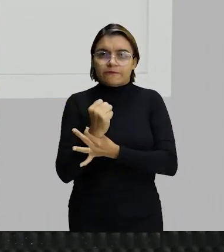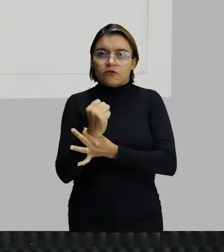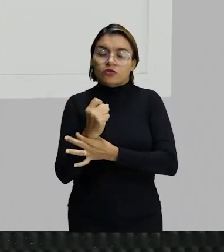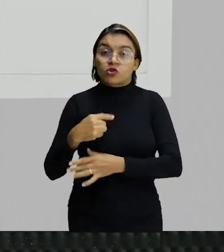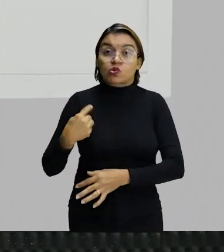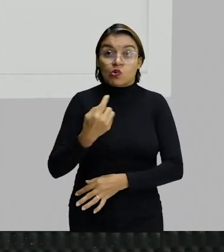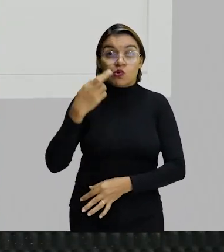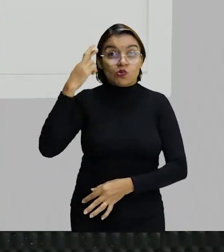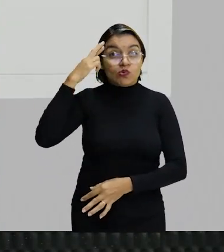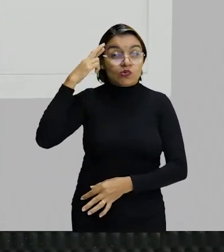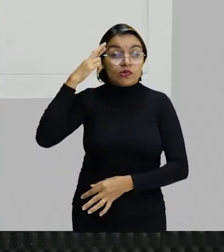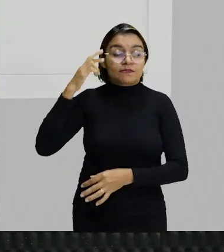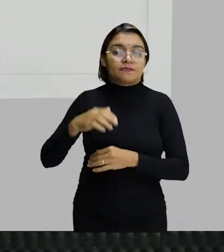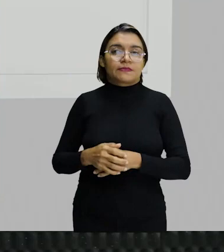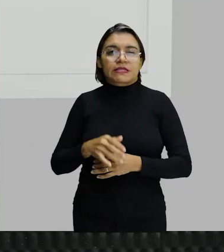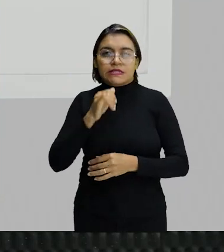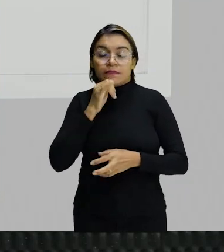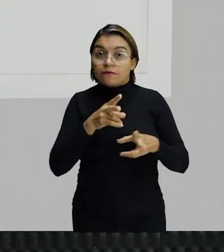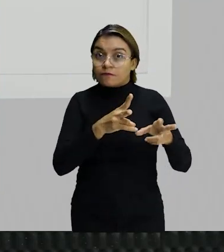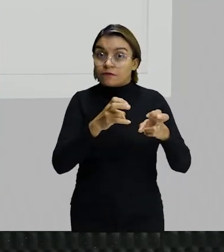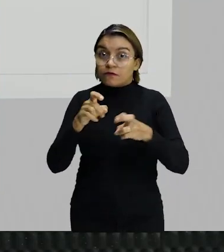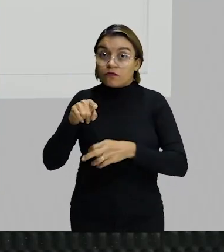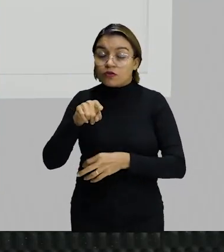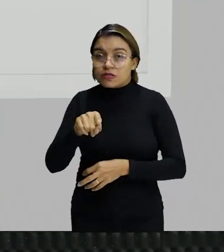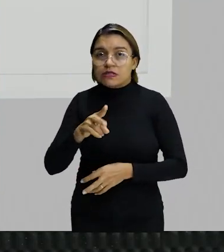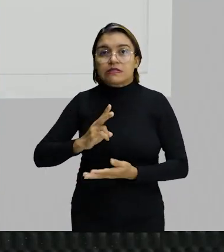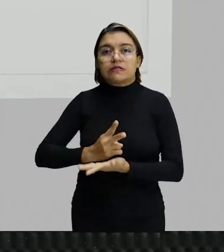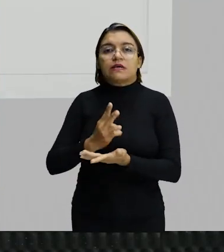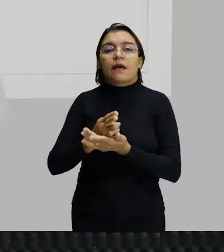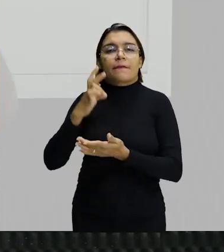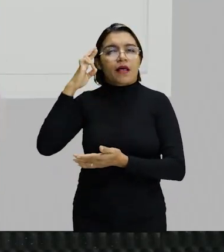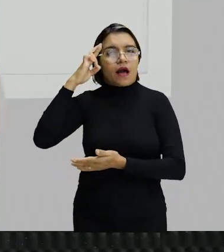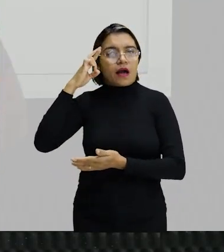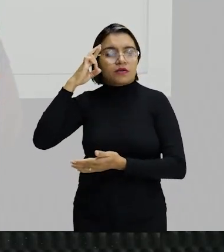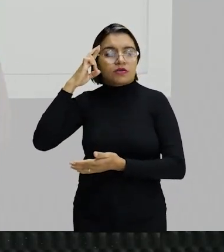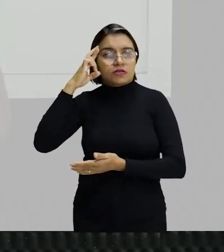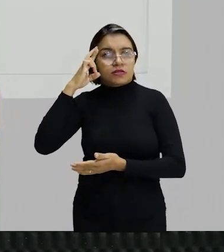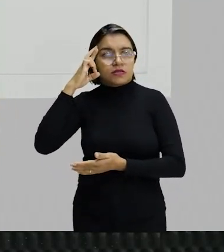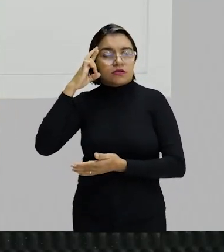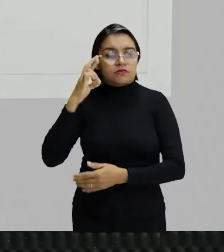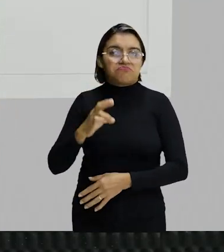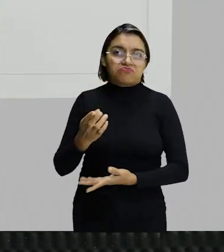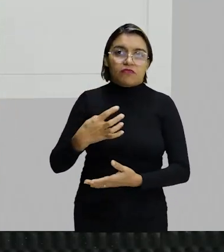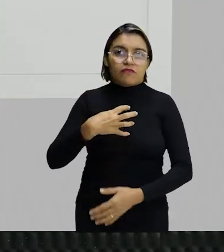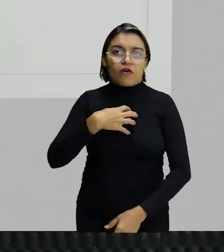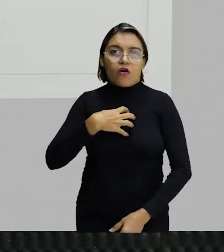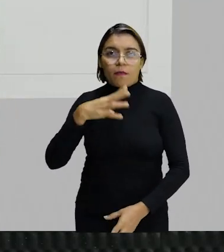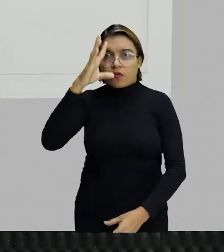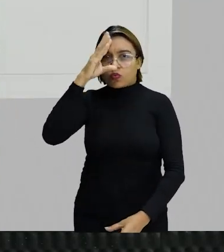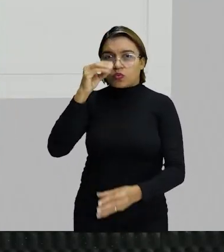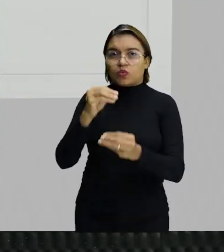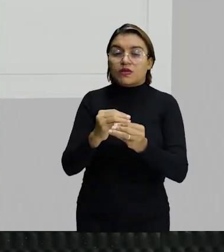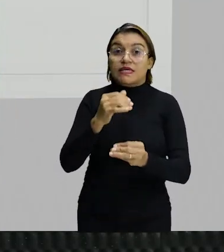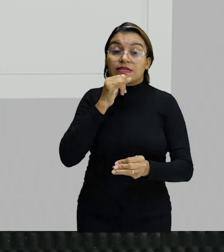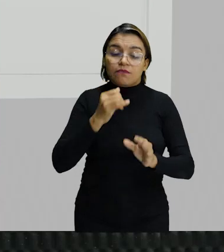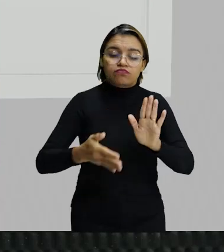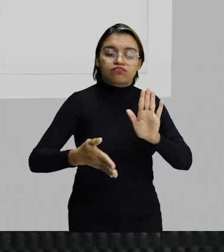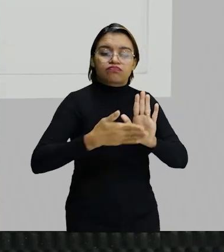raciocínio. Se você prestar atenção, o tempo inteiro você está raciocinando de forma silogística, pegando